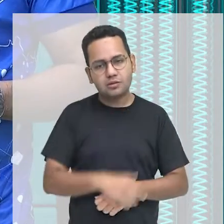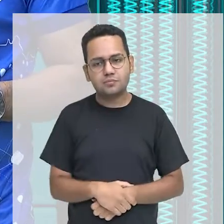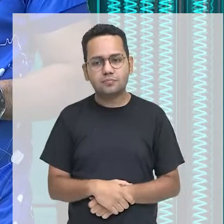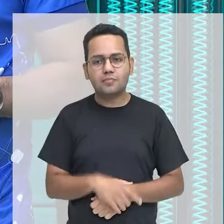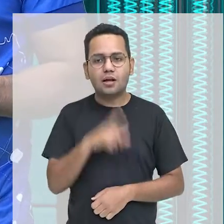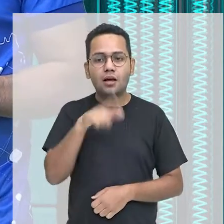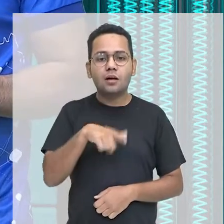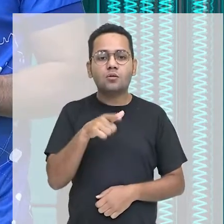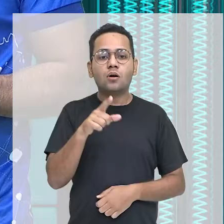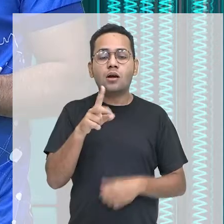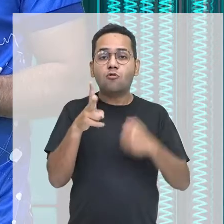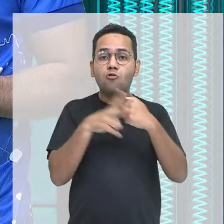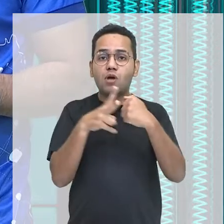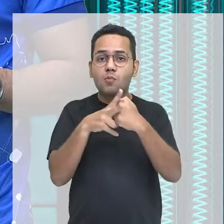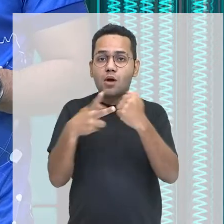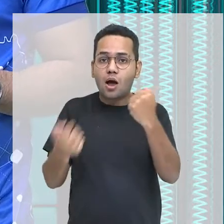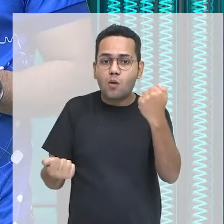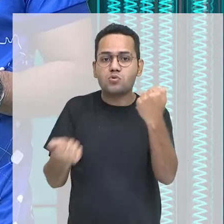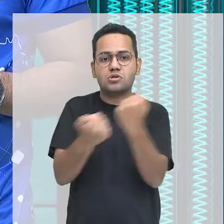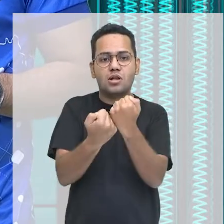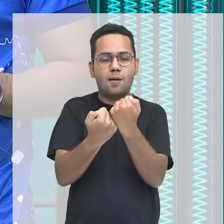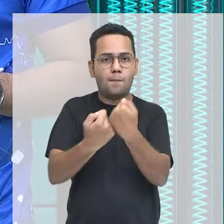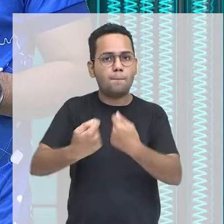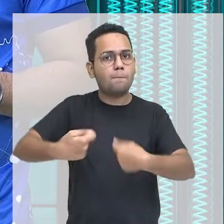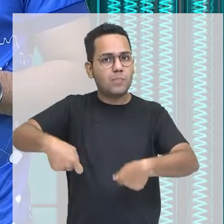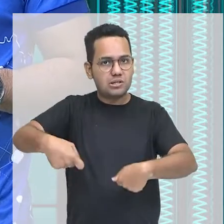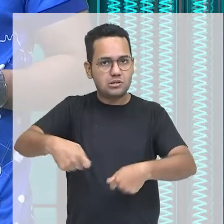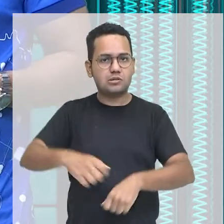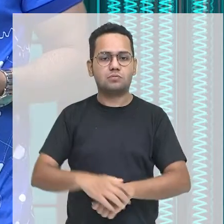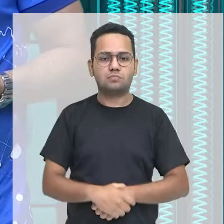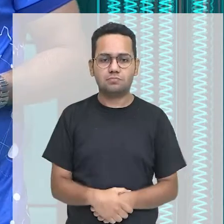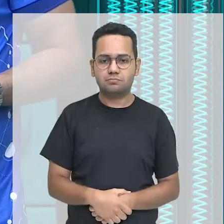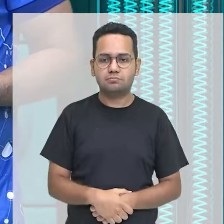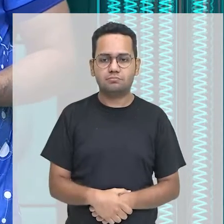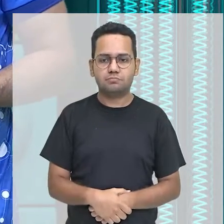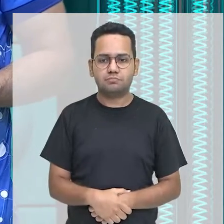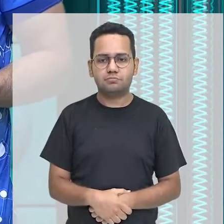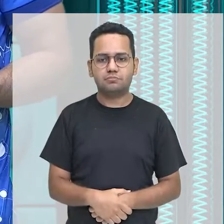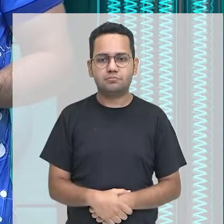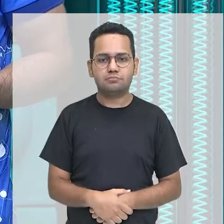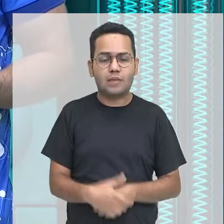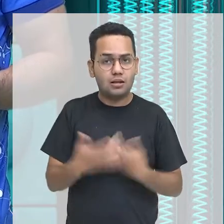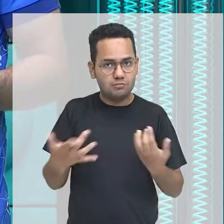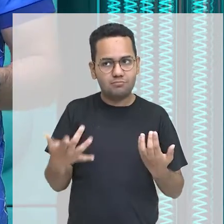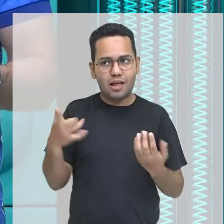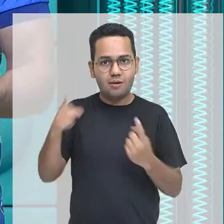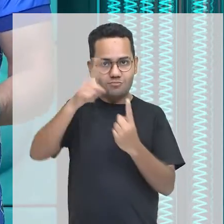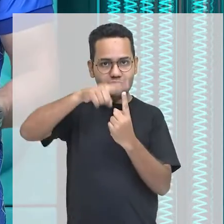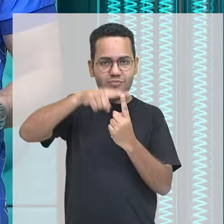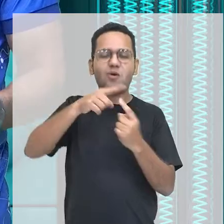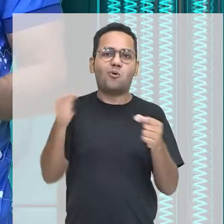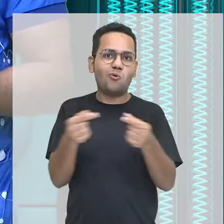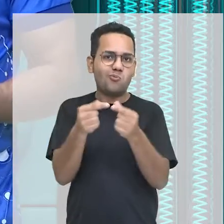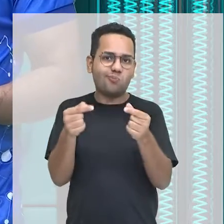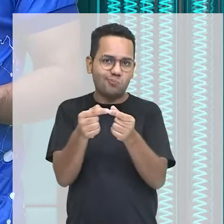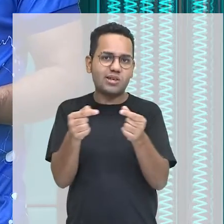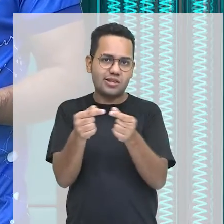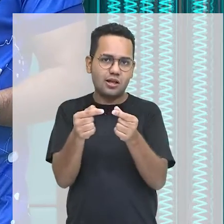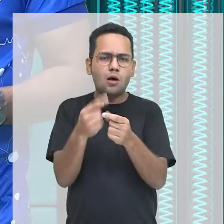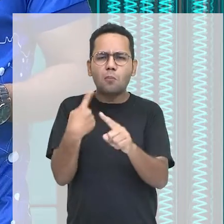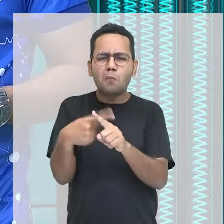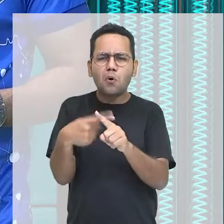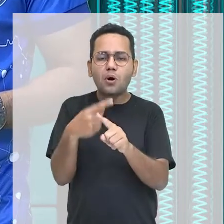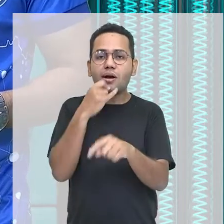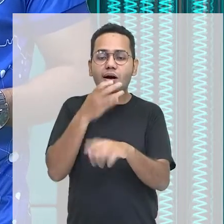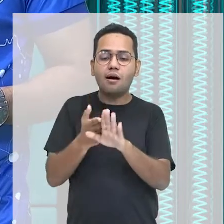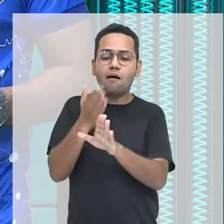verbo auxiliar, tá certo? E nesse caso, os verbos modais são verbos auxiliares, porque eles estão conectados com o verbo